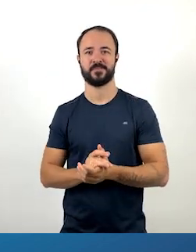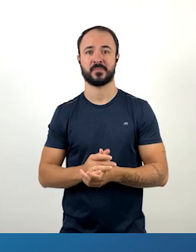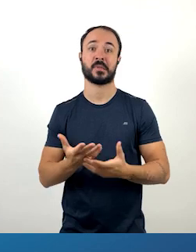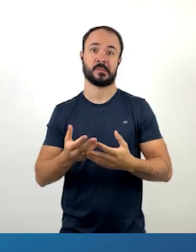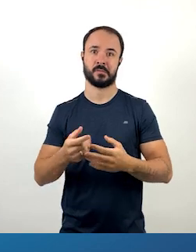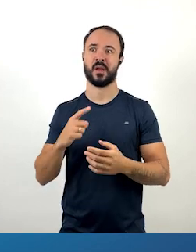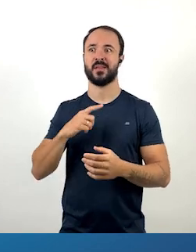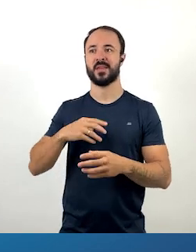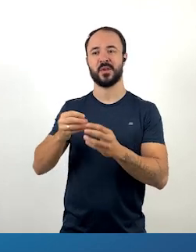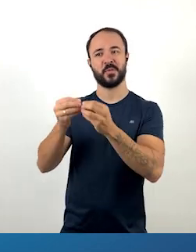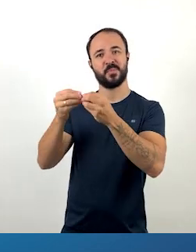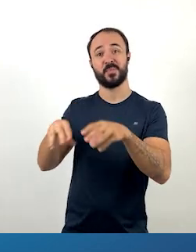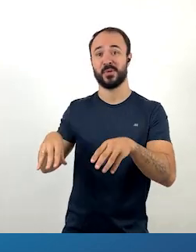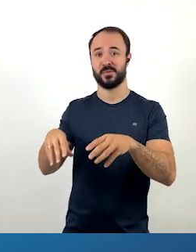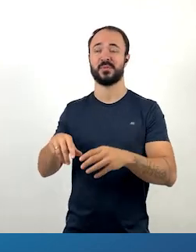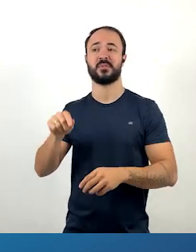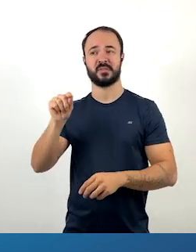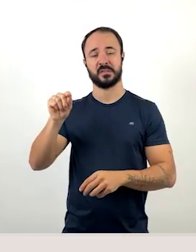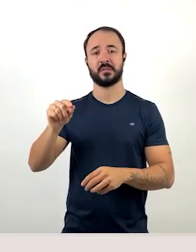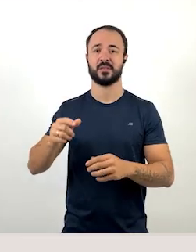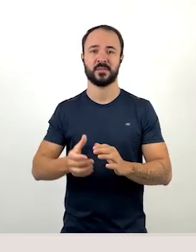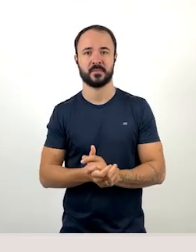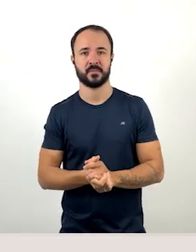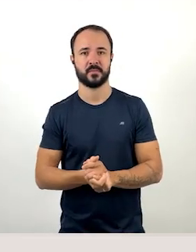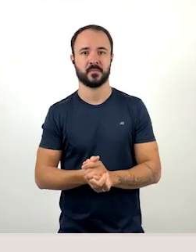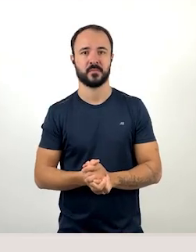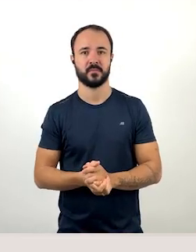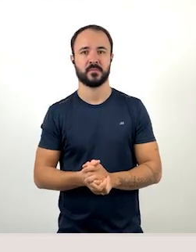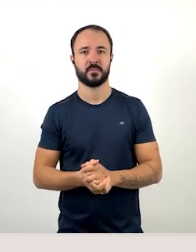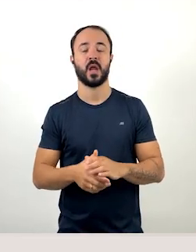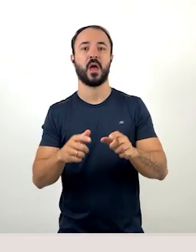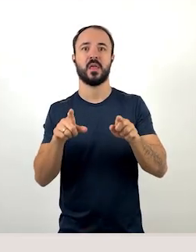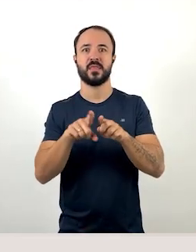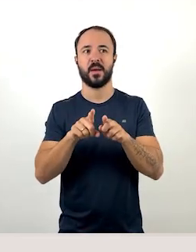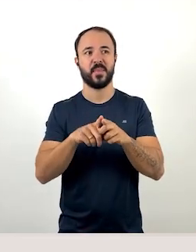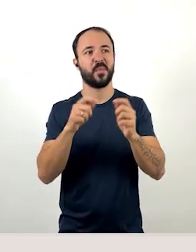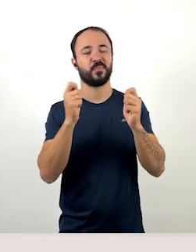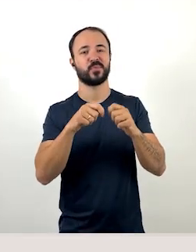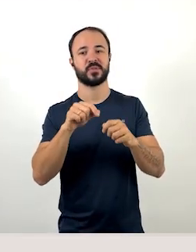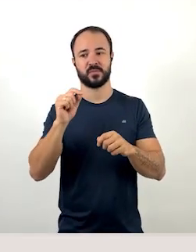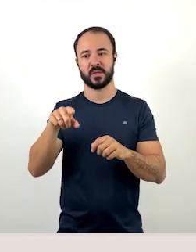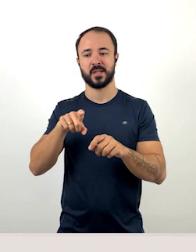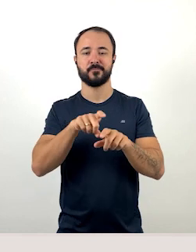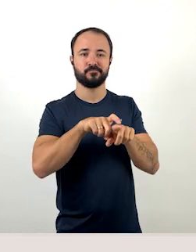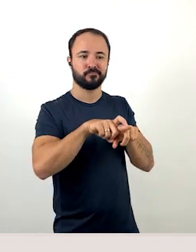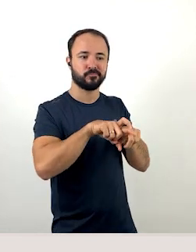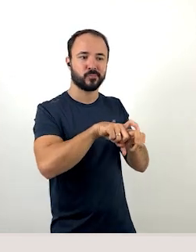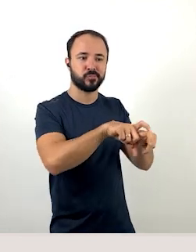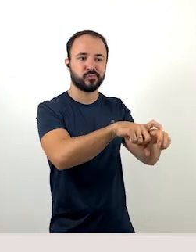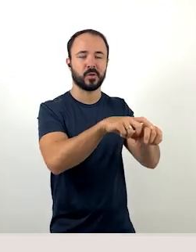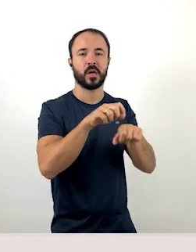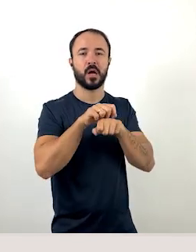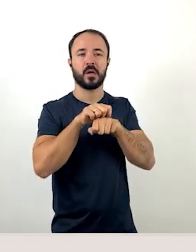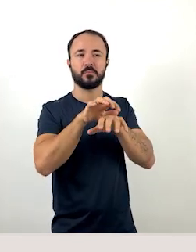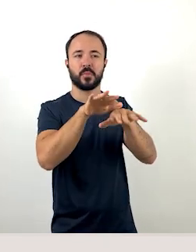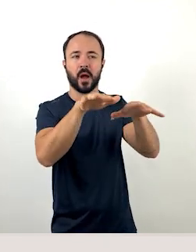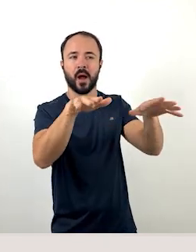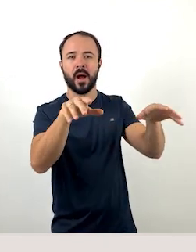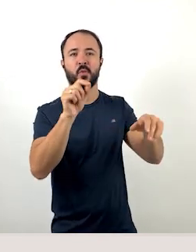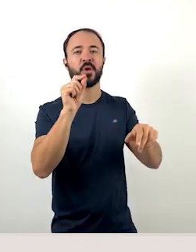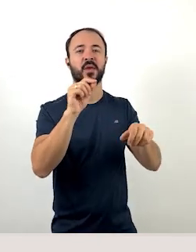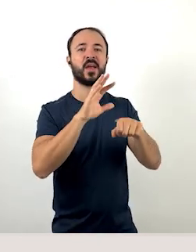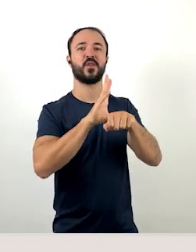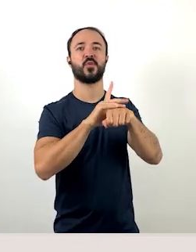ambientais. E também relacionada à questão de doenças. Nas suas conchas é um foco para a disseminação de doenças como dengue e